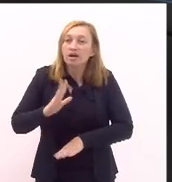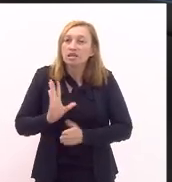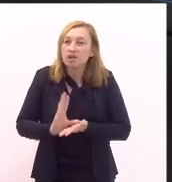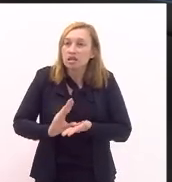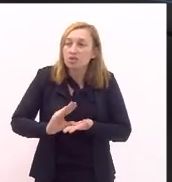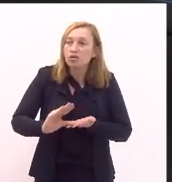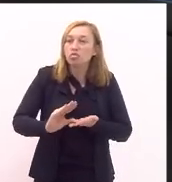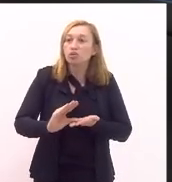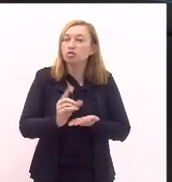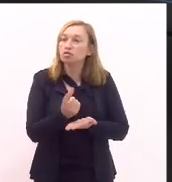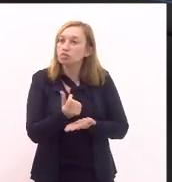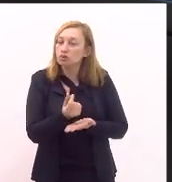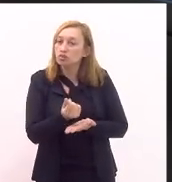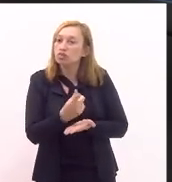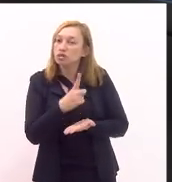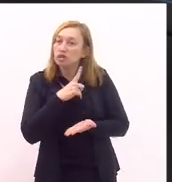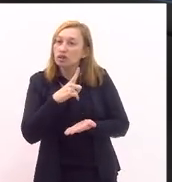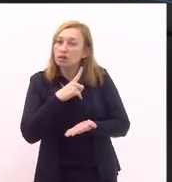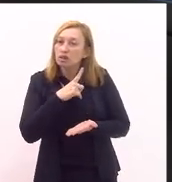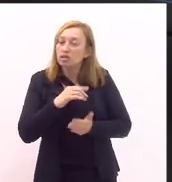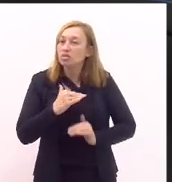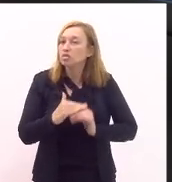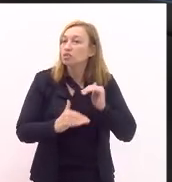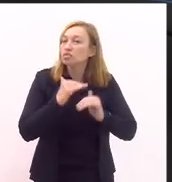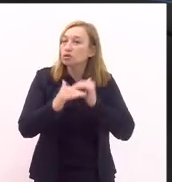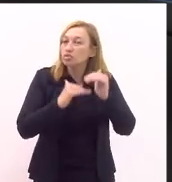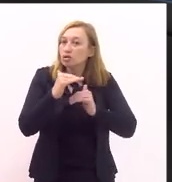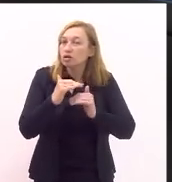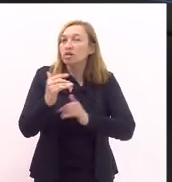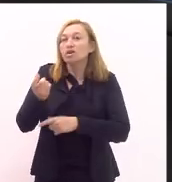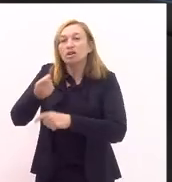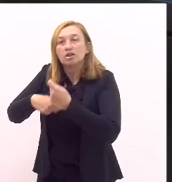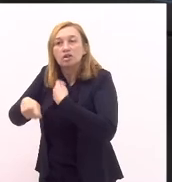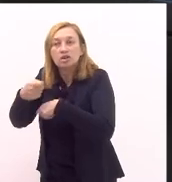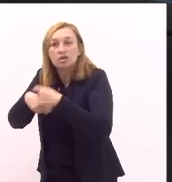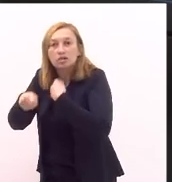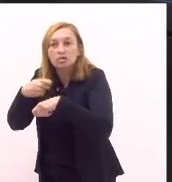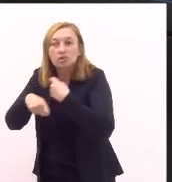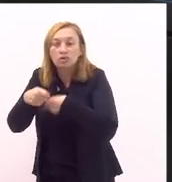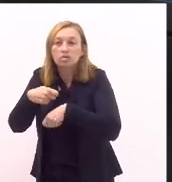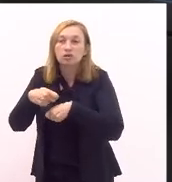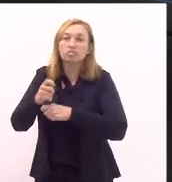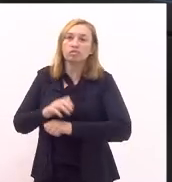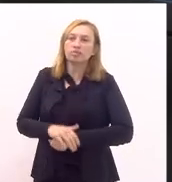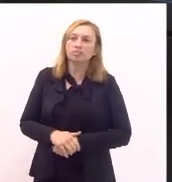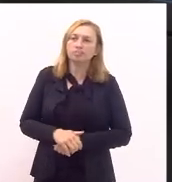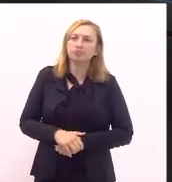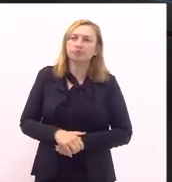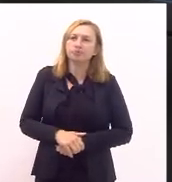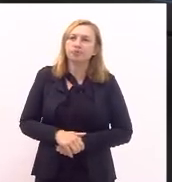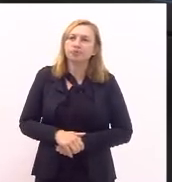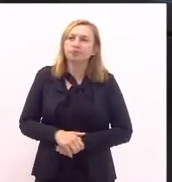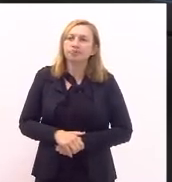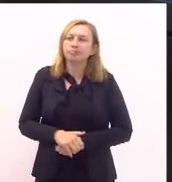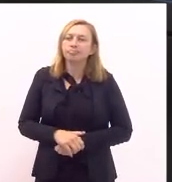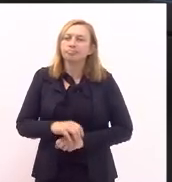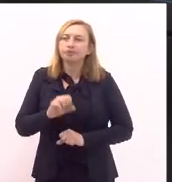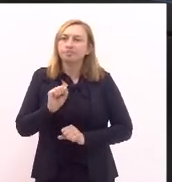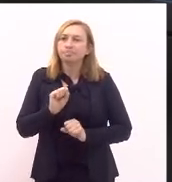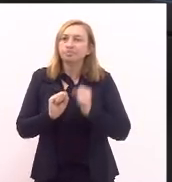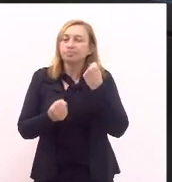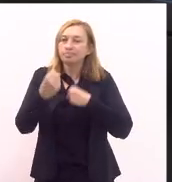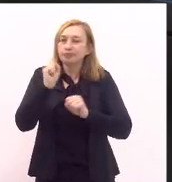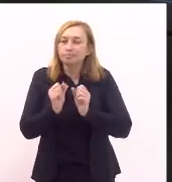recursos teve para desenvolvimento pré economia ele é a a indústria naval